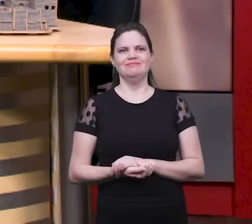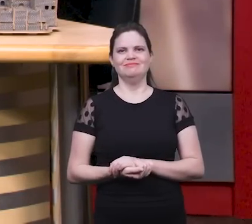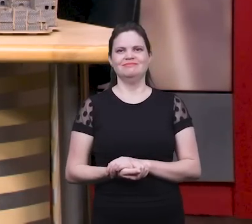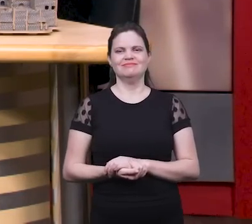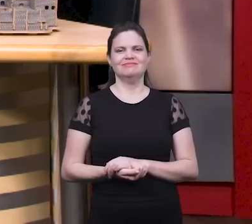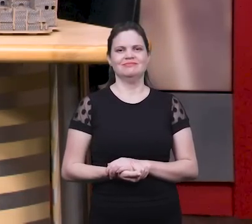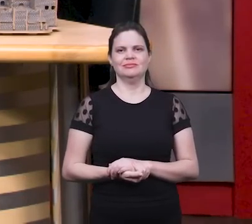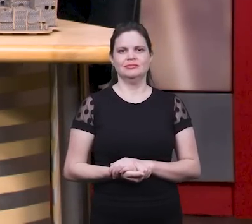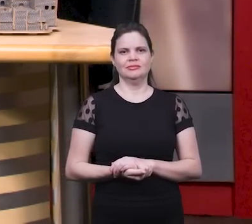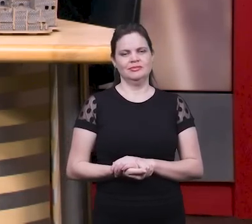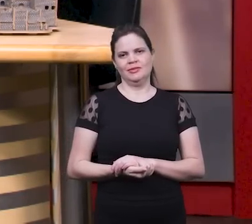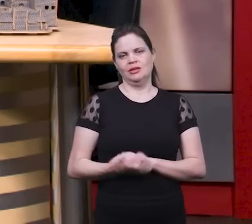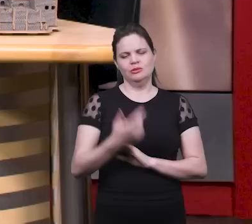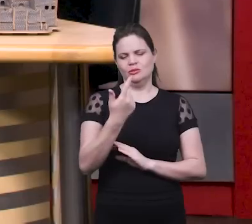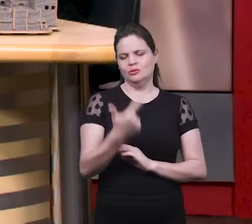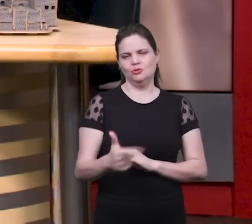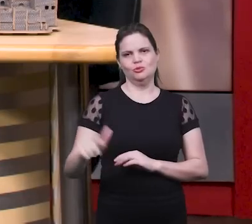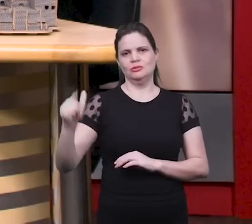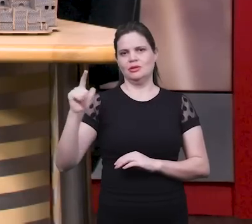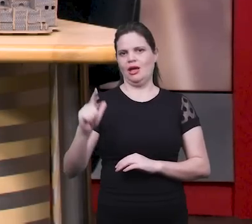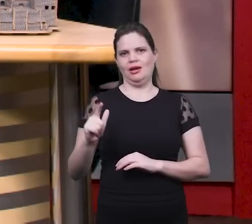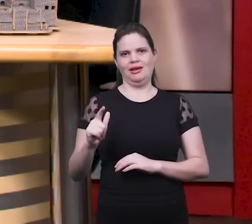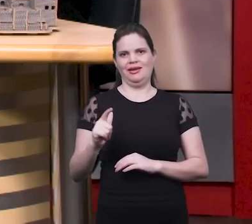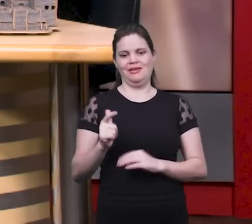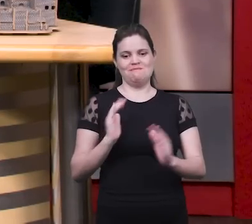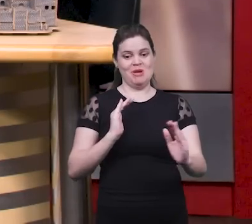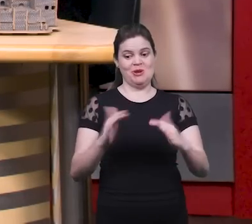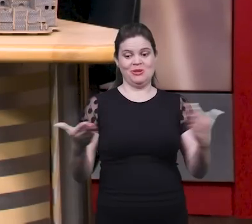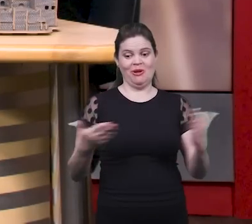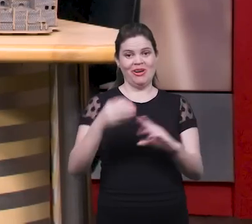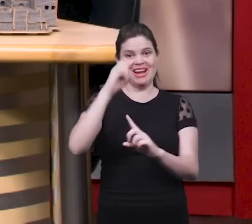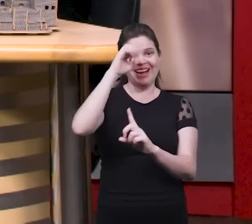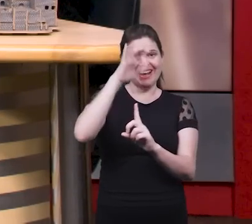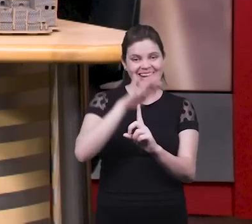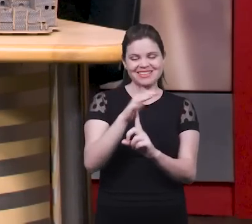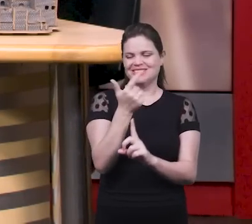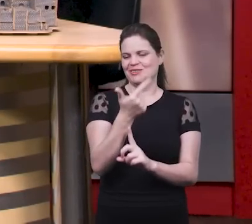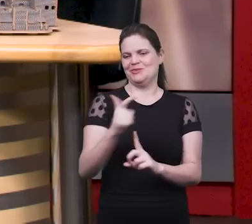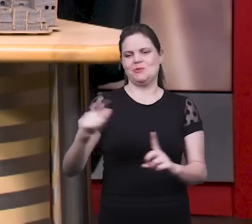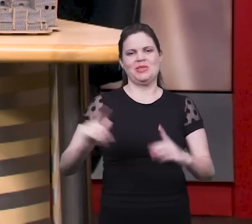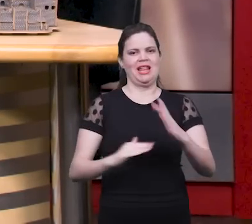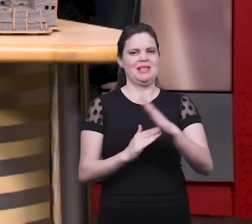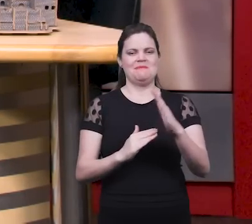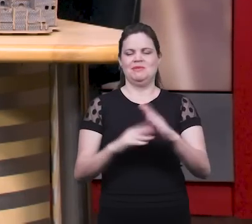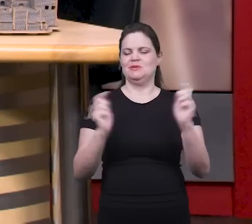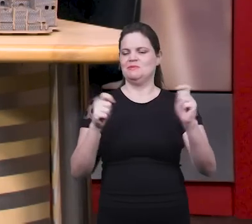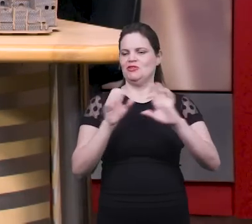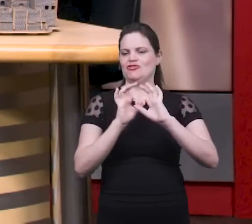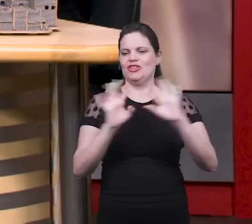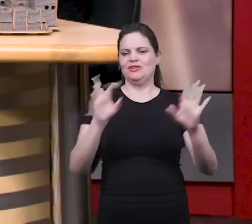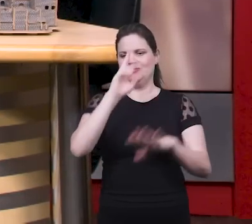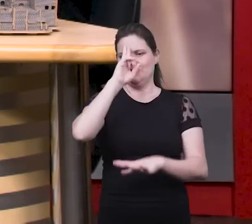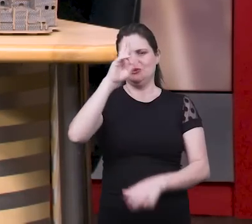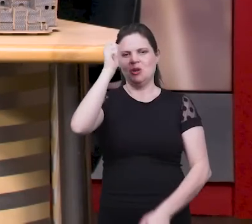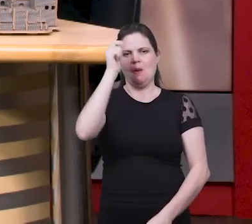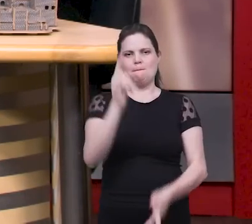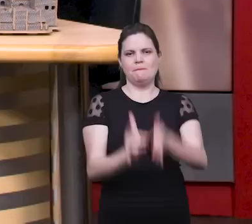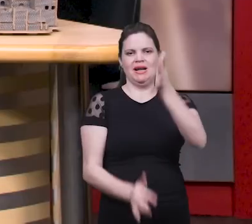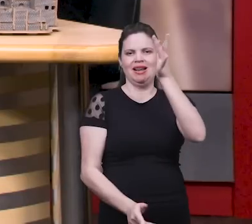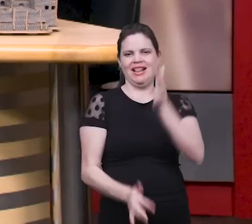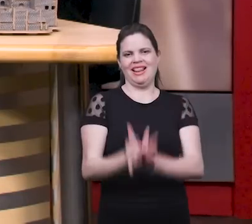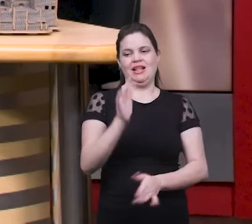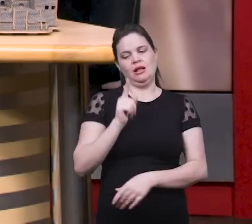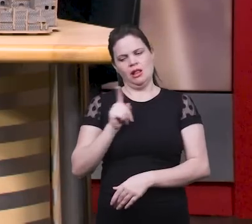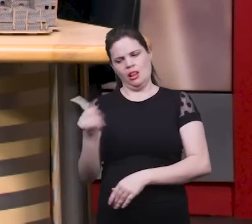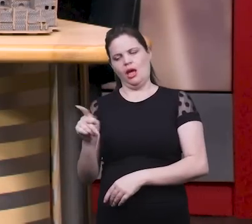tem limitações mais, né? O limite do tanque existia o tanque, o anjo descia para movimentar as águas, tudo certo. Agora hoje a operação do